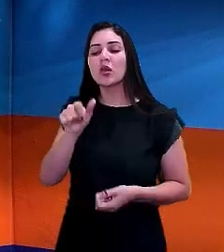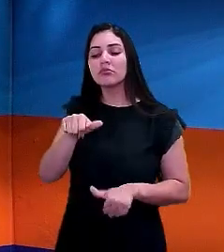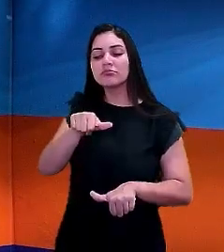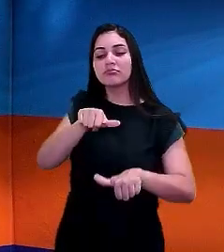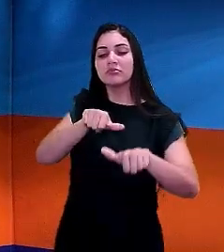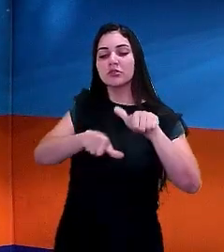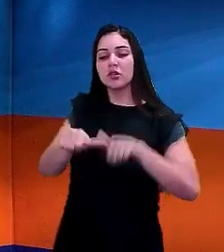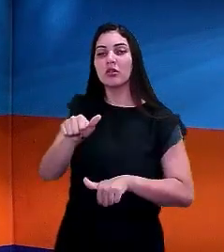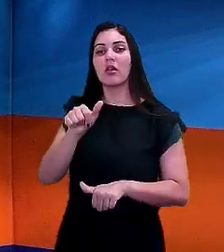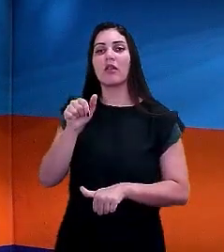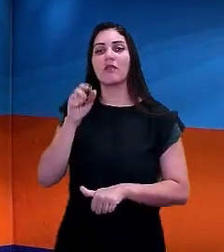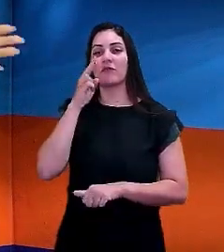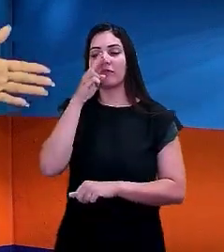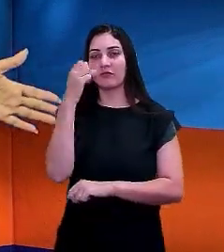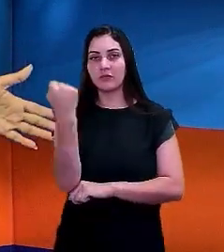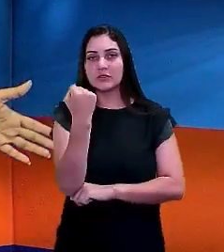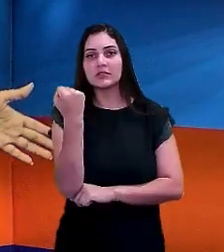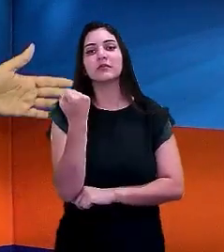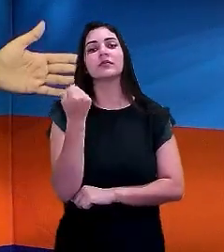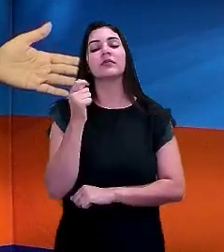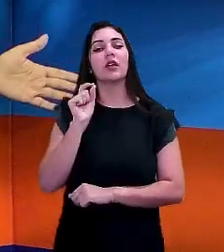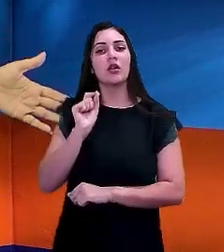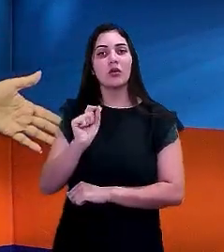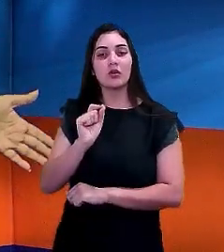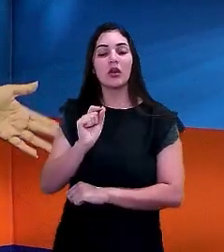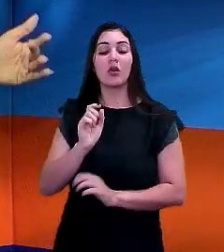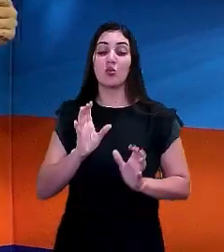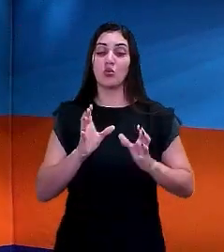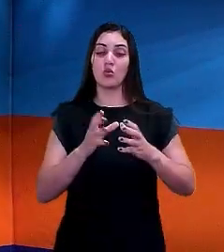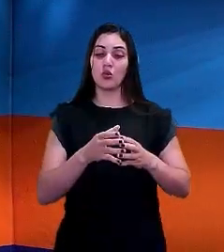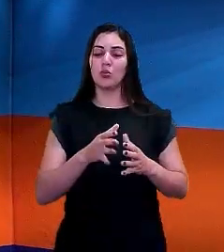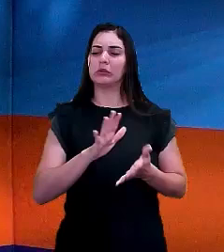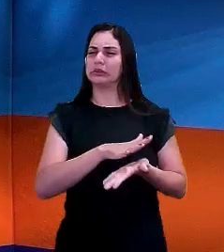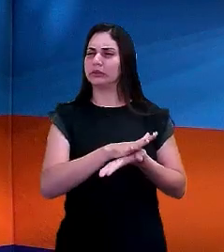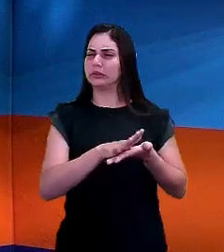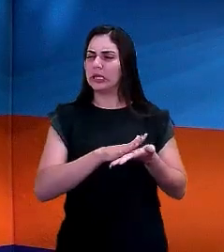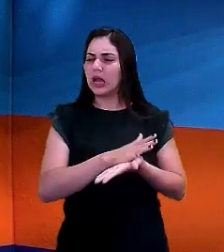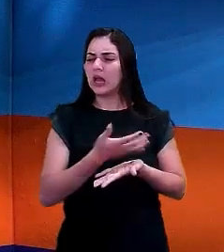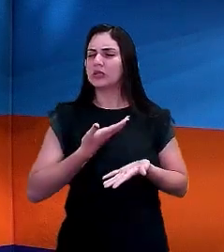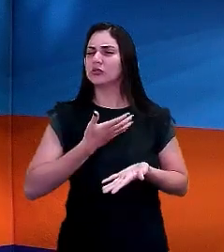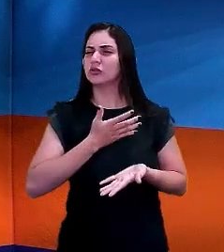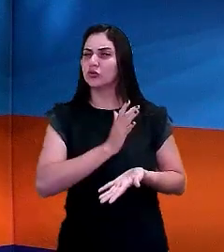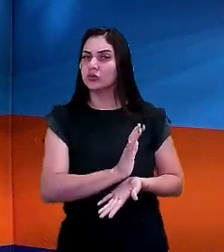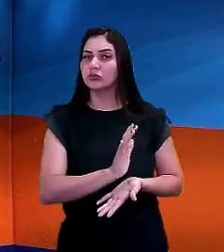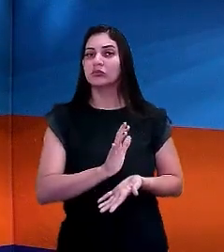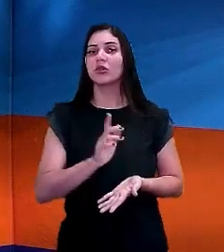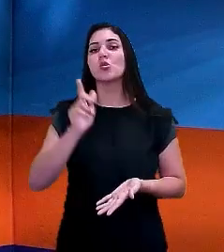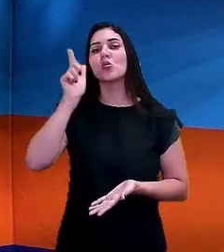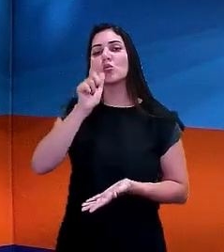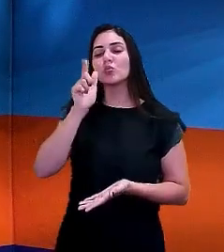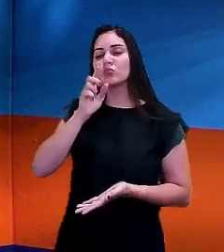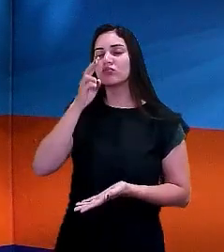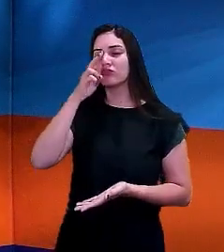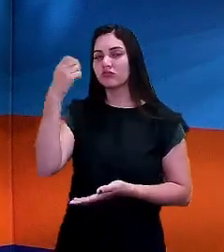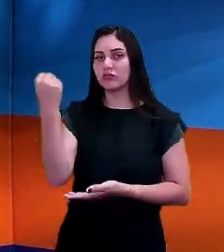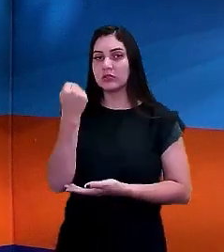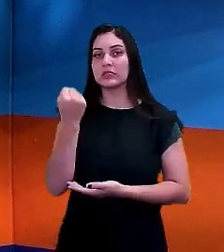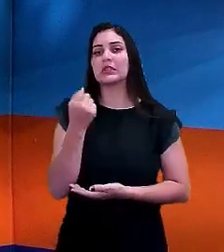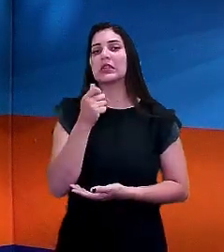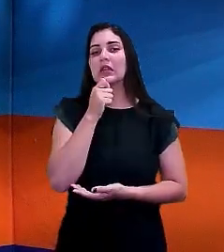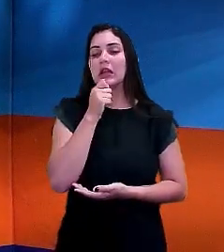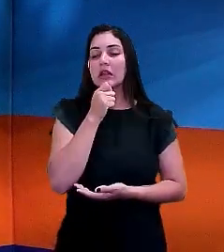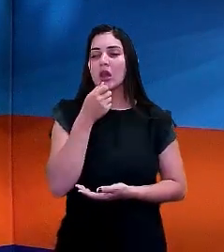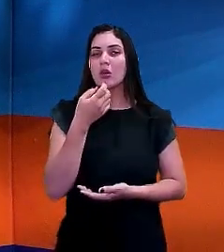é um milagre de Berna. Um time que não era favorito, a Alemanha Ocidental, conseguiu vencer um time que era favorito, que fazia 4 anos que